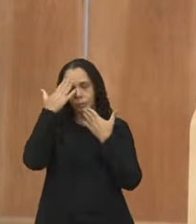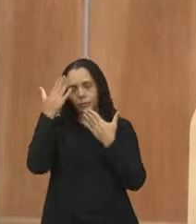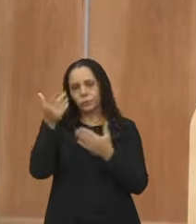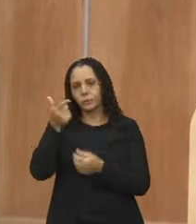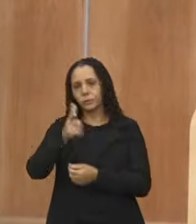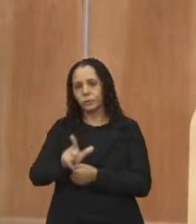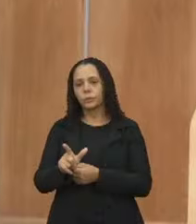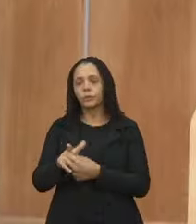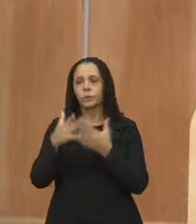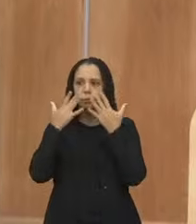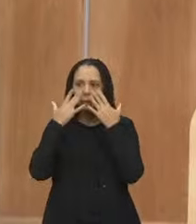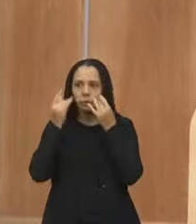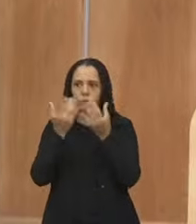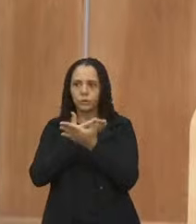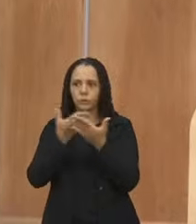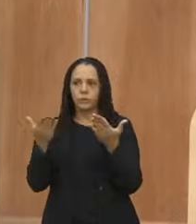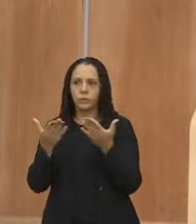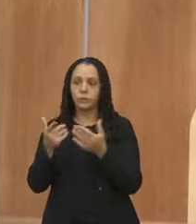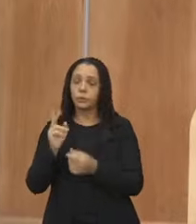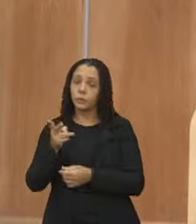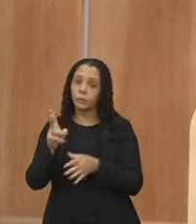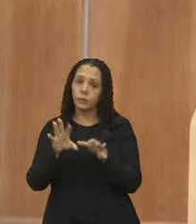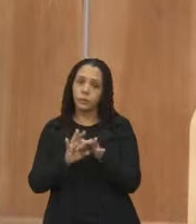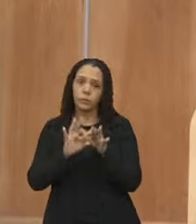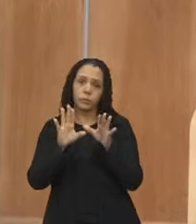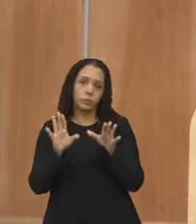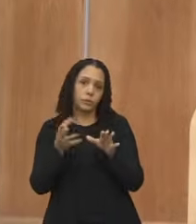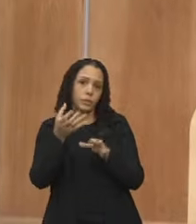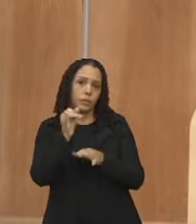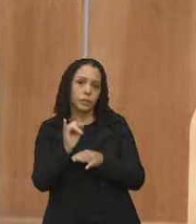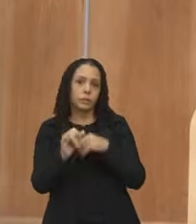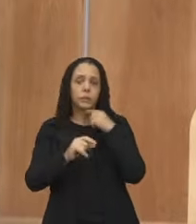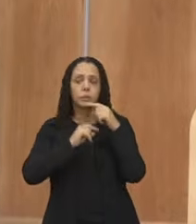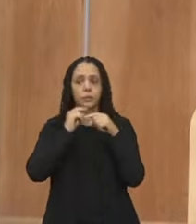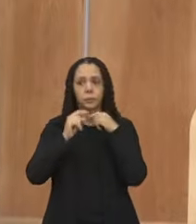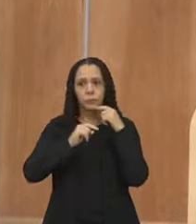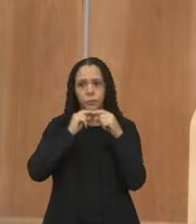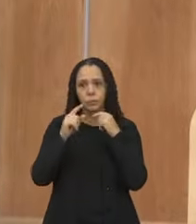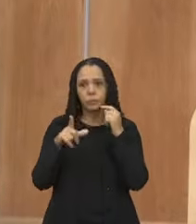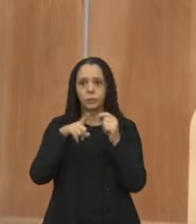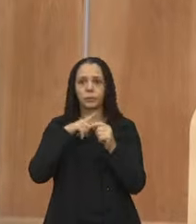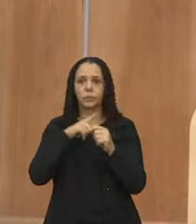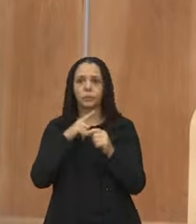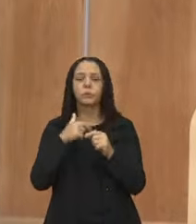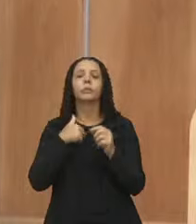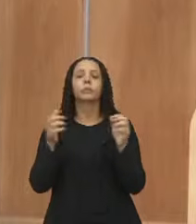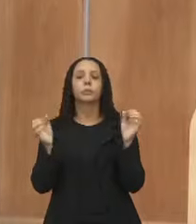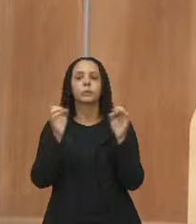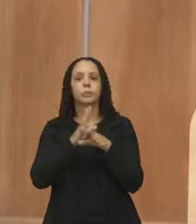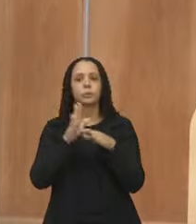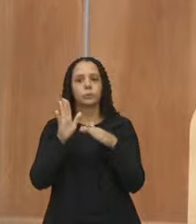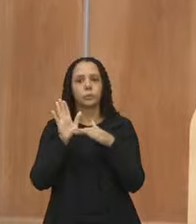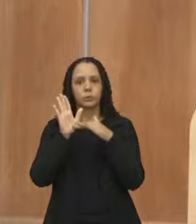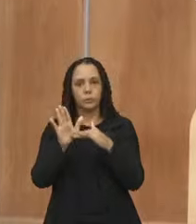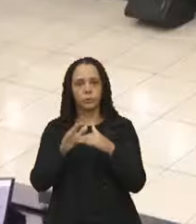vez pela atenção de vocês e fico sempre à disposição. Se alguém tiver alguma dúvida, estou às ordens aqui na Câmara